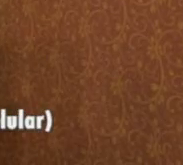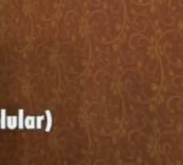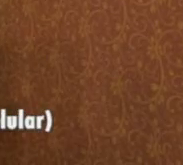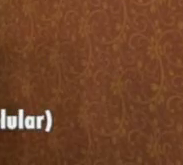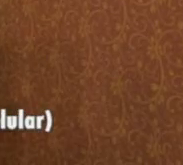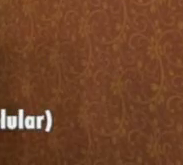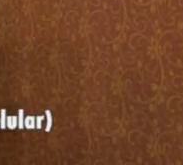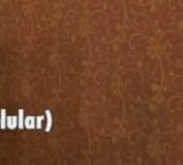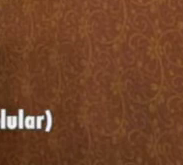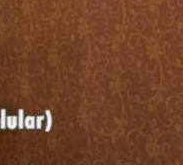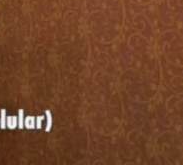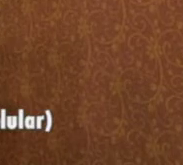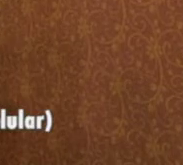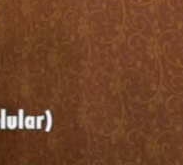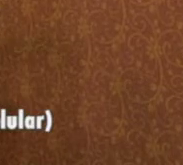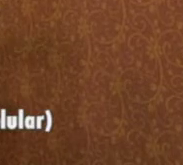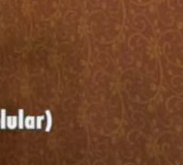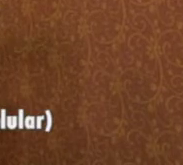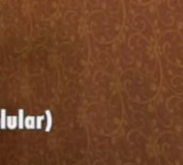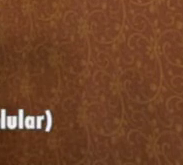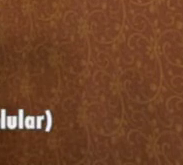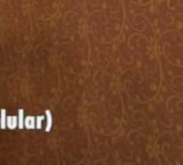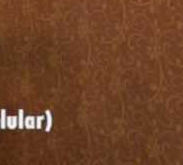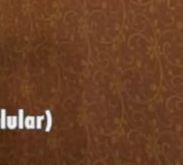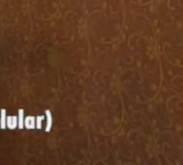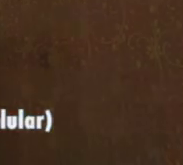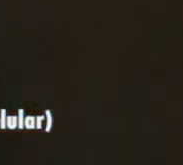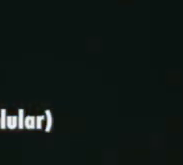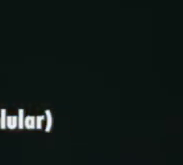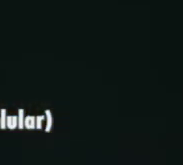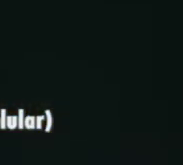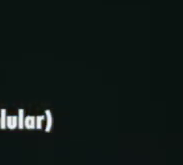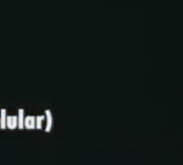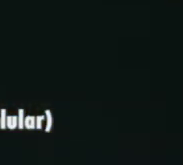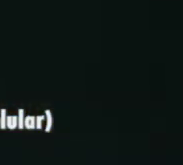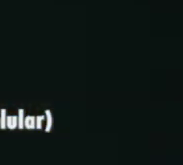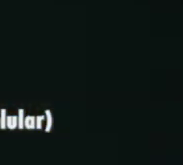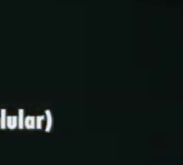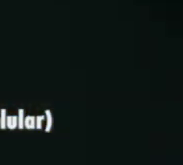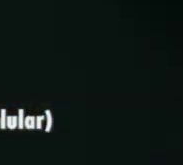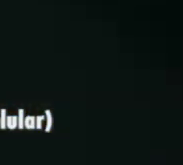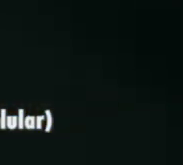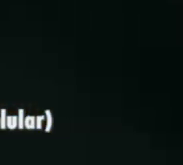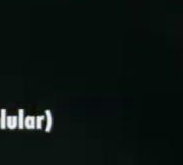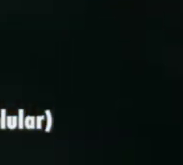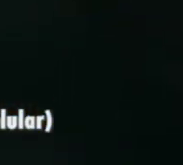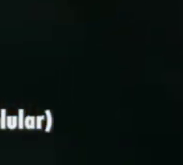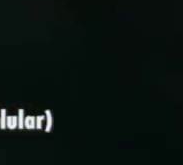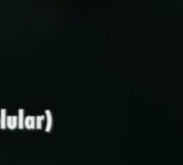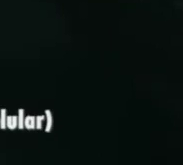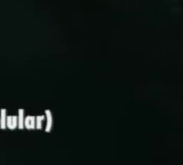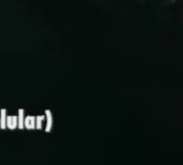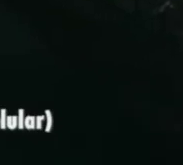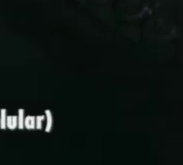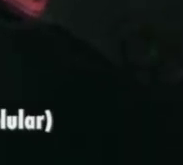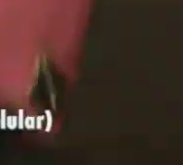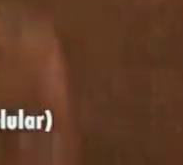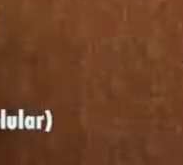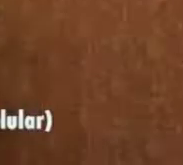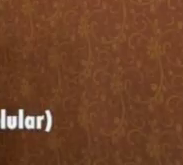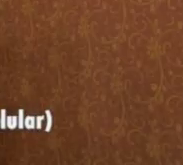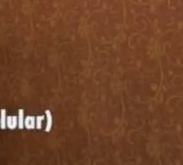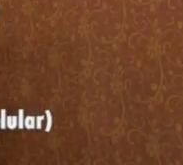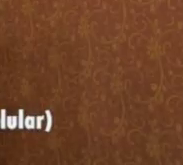muito lindo, igualmente folheado a ouro por inteiro. Este é o terço de São José, com pedras hematitas e a imagem de São